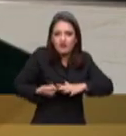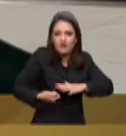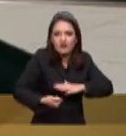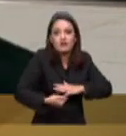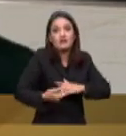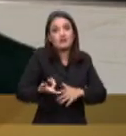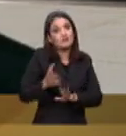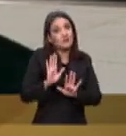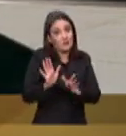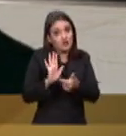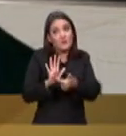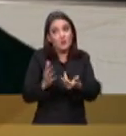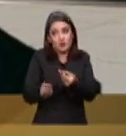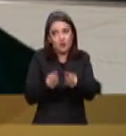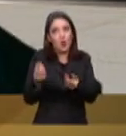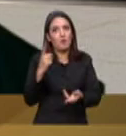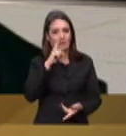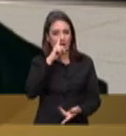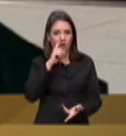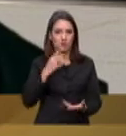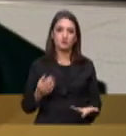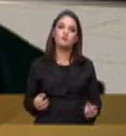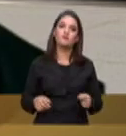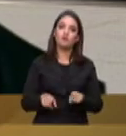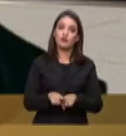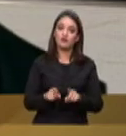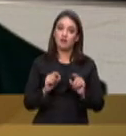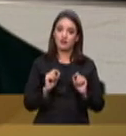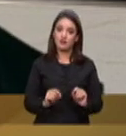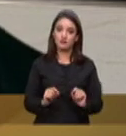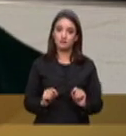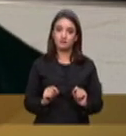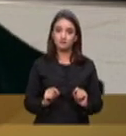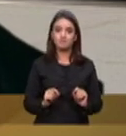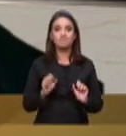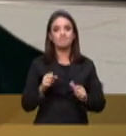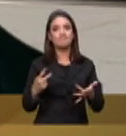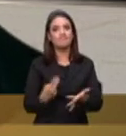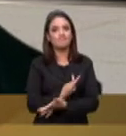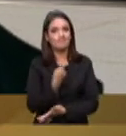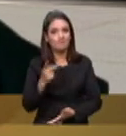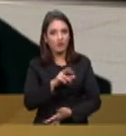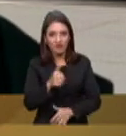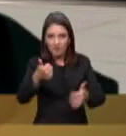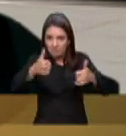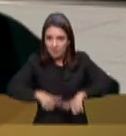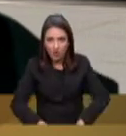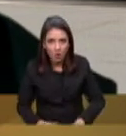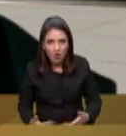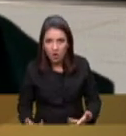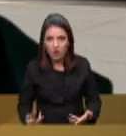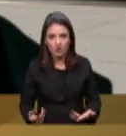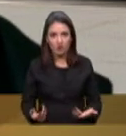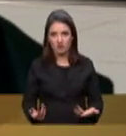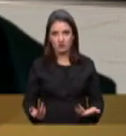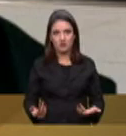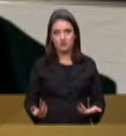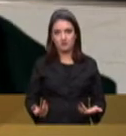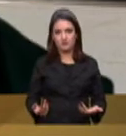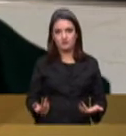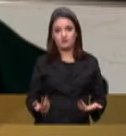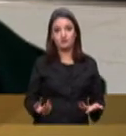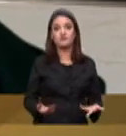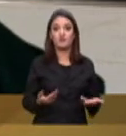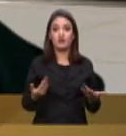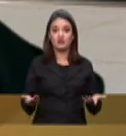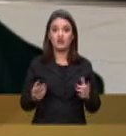remédio proposto aqui pode contribuir, ao revés, para piorar a situação e não para melhorá-la.